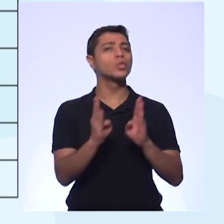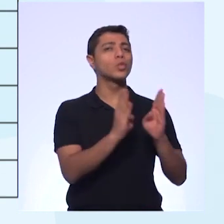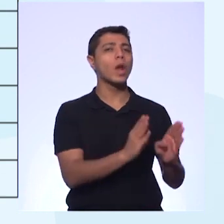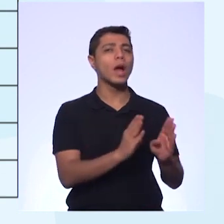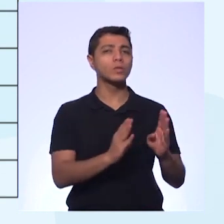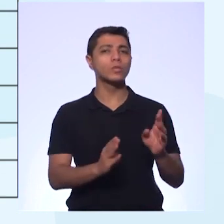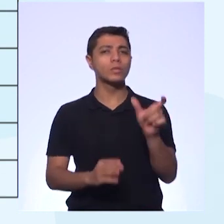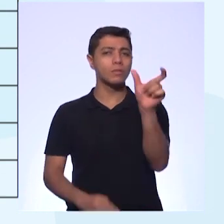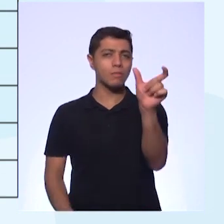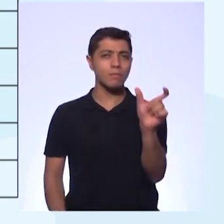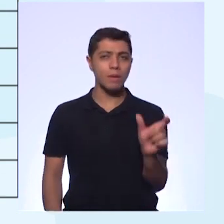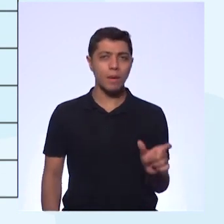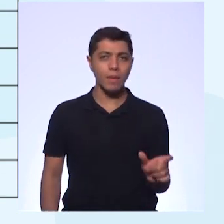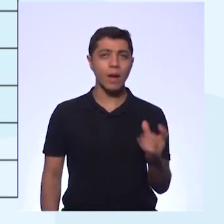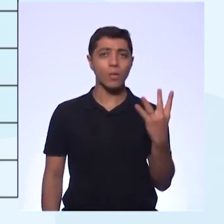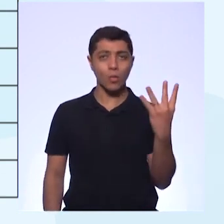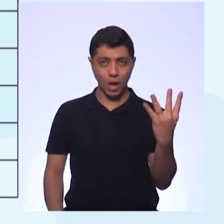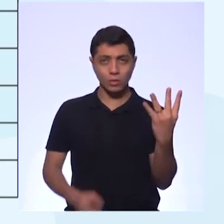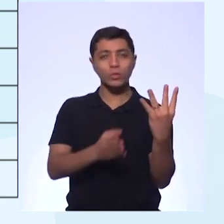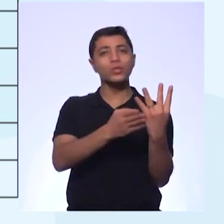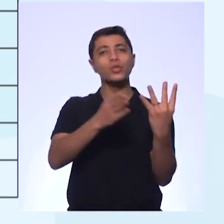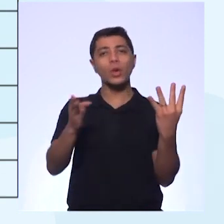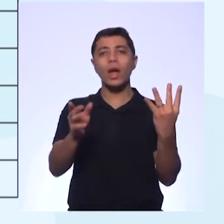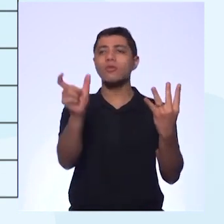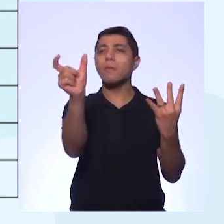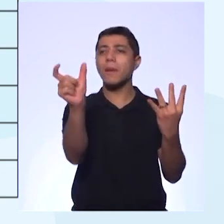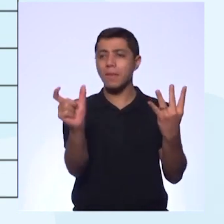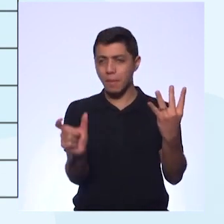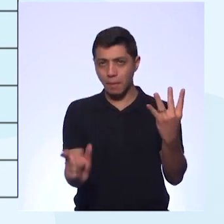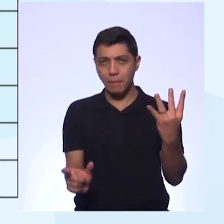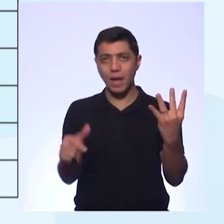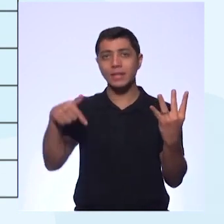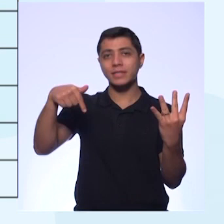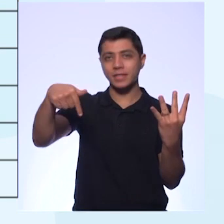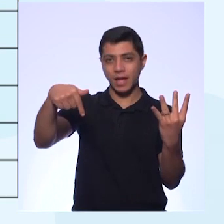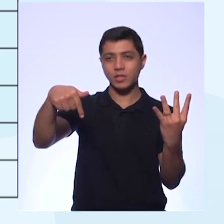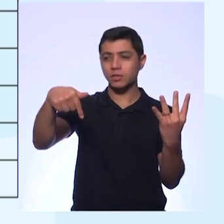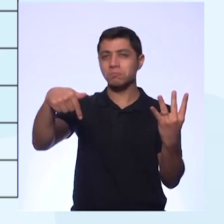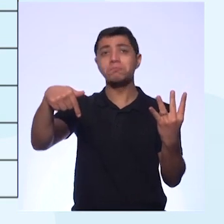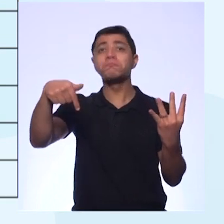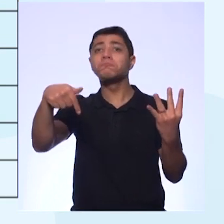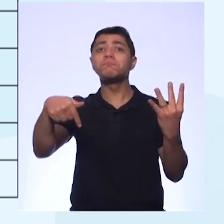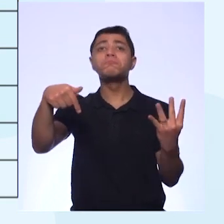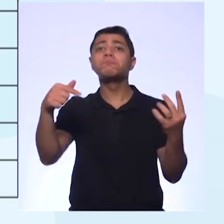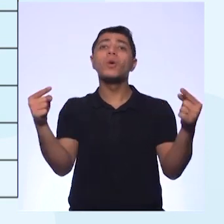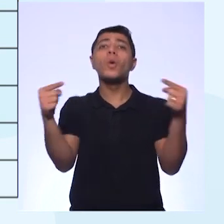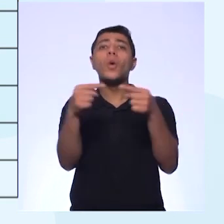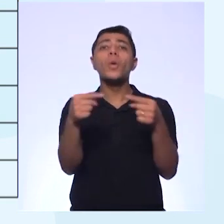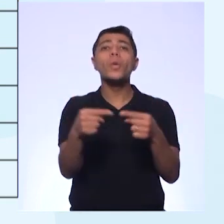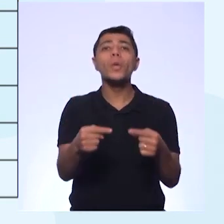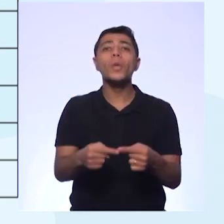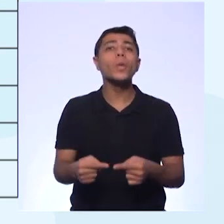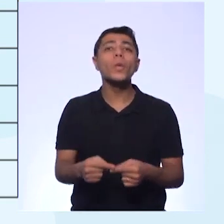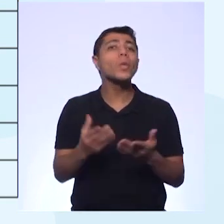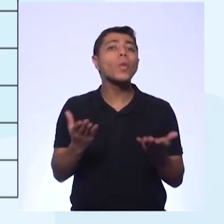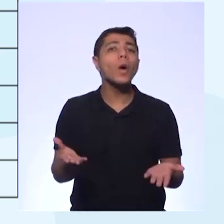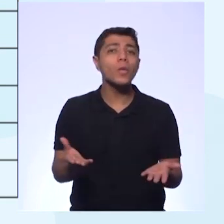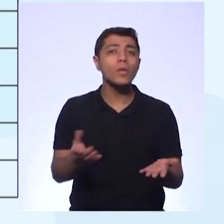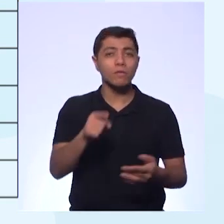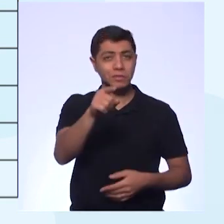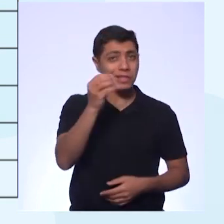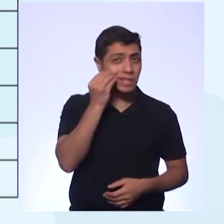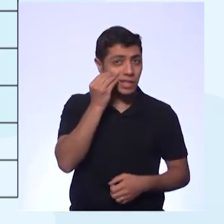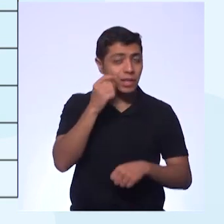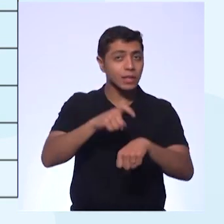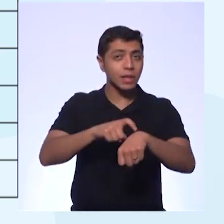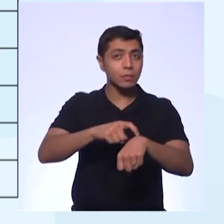do outro lado. Então vocês vão fazer a relação, só que você vai ter que colocar quais são as que cabem ali. Não dá para chutar tão fácil assim, certo? Então vocês têm